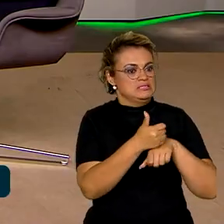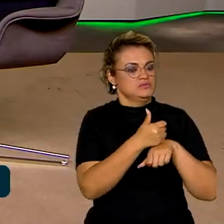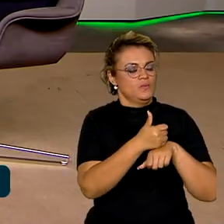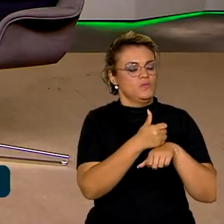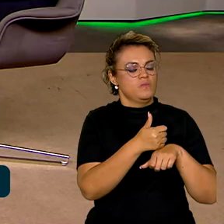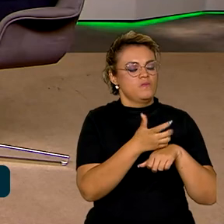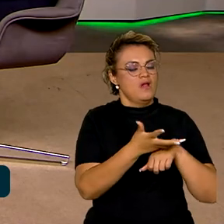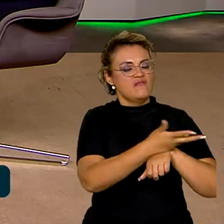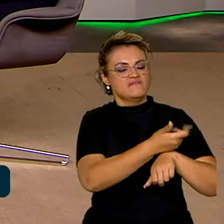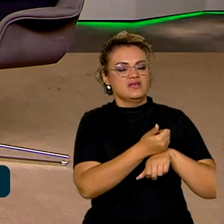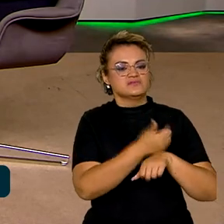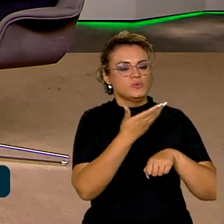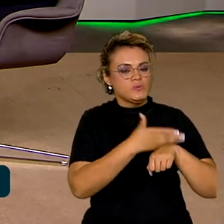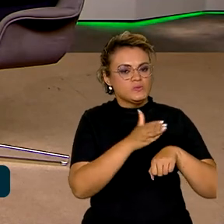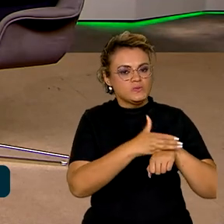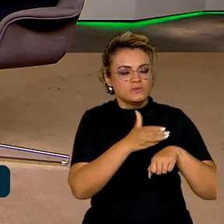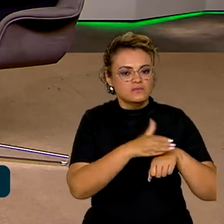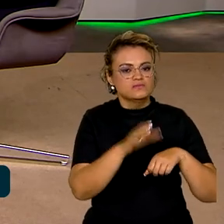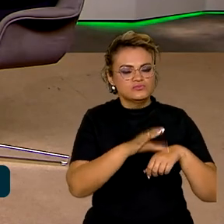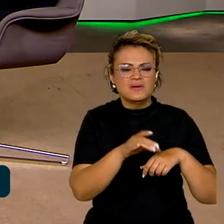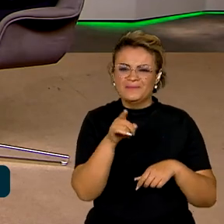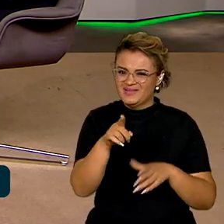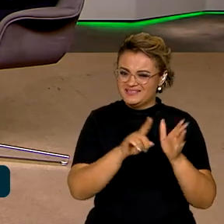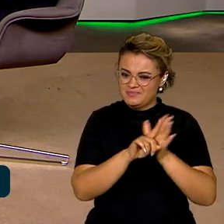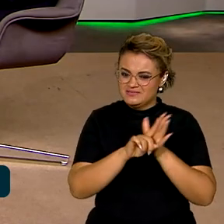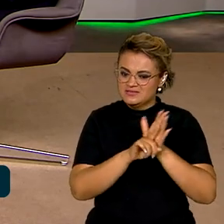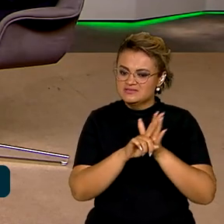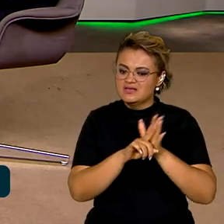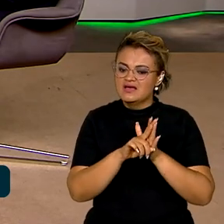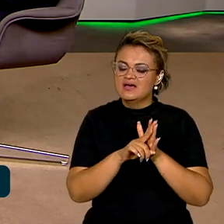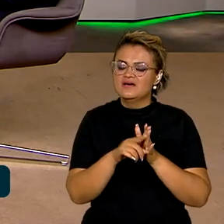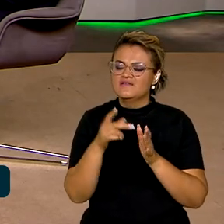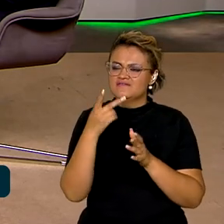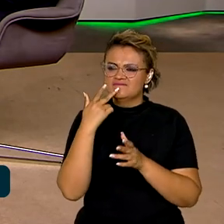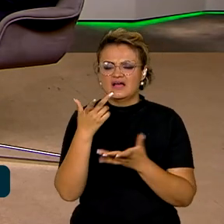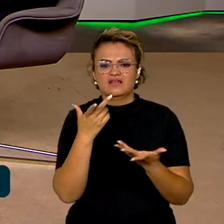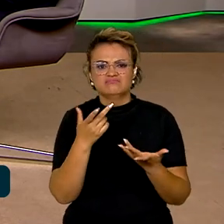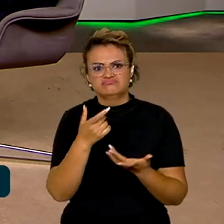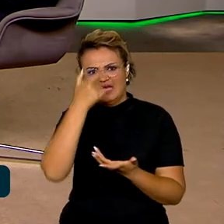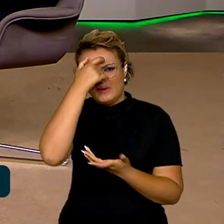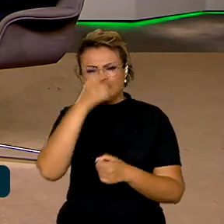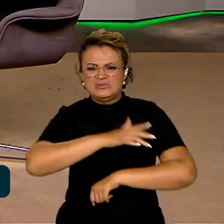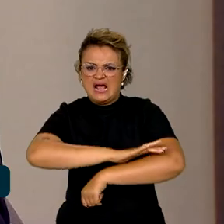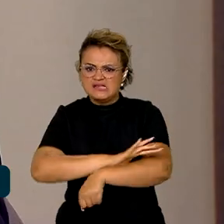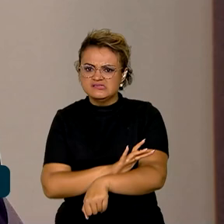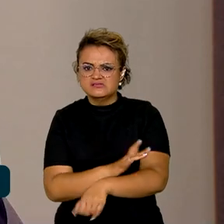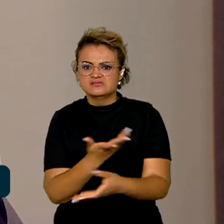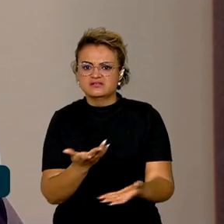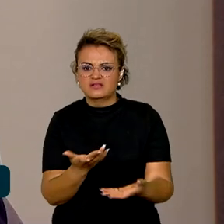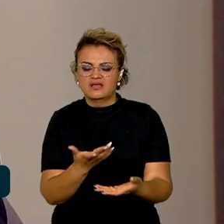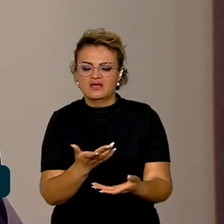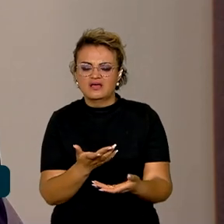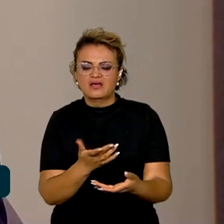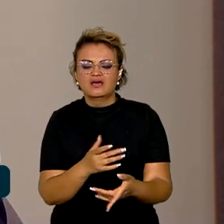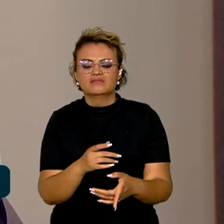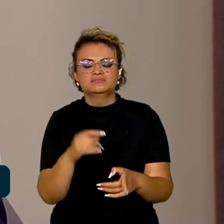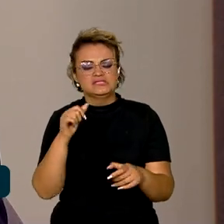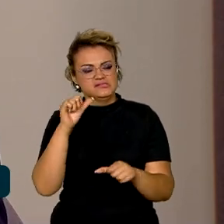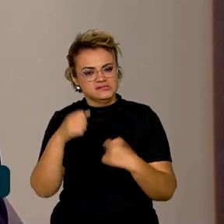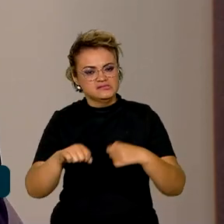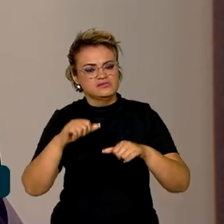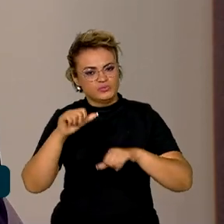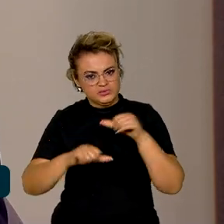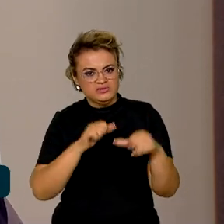também indica, sugere pelo menos aí um certo racismo institucional que precisa ser